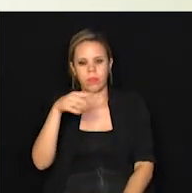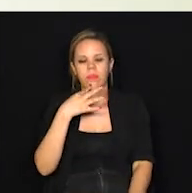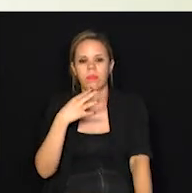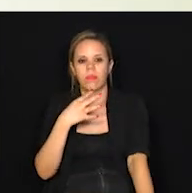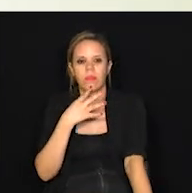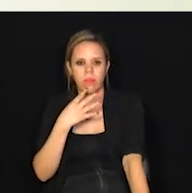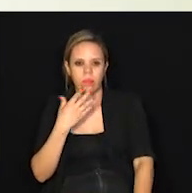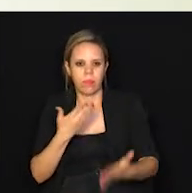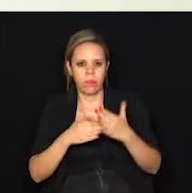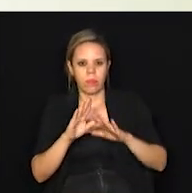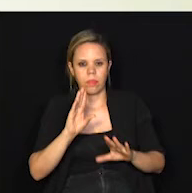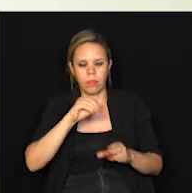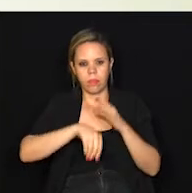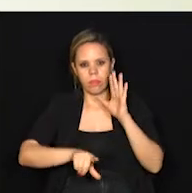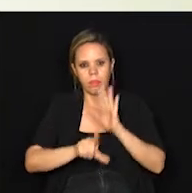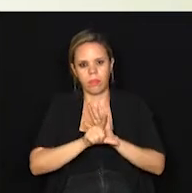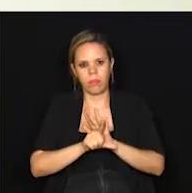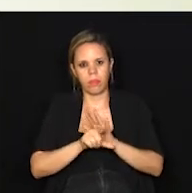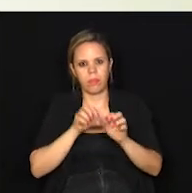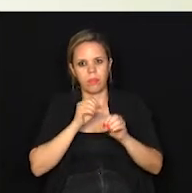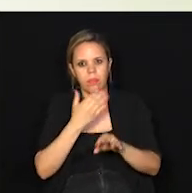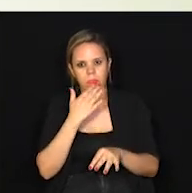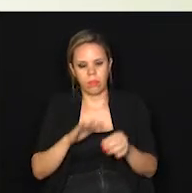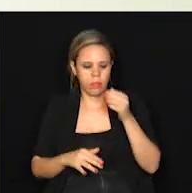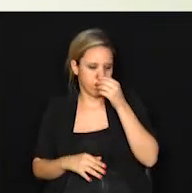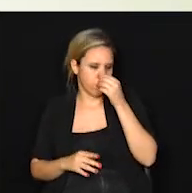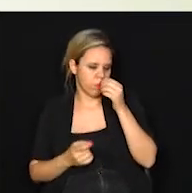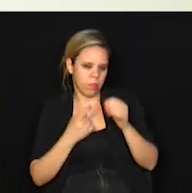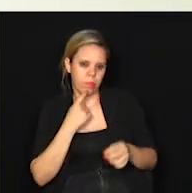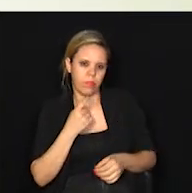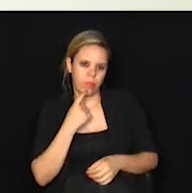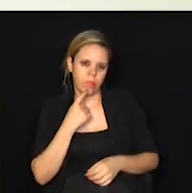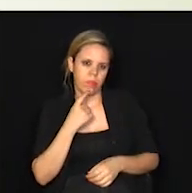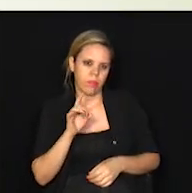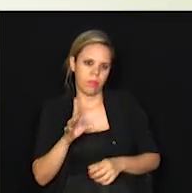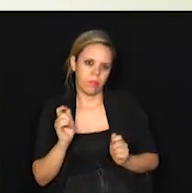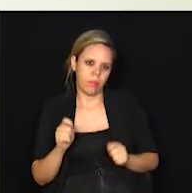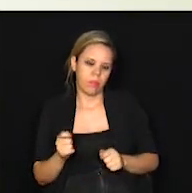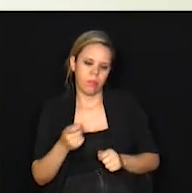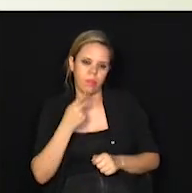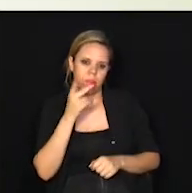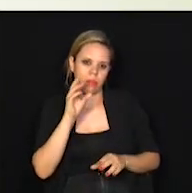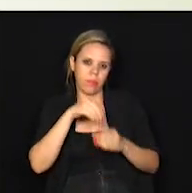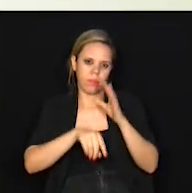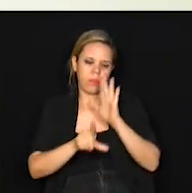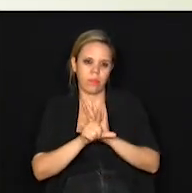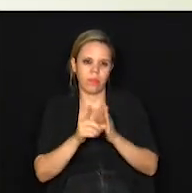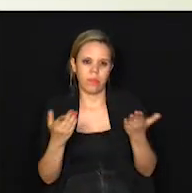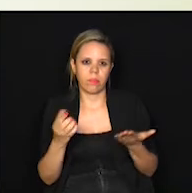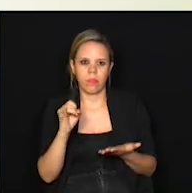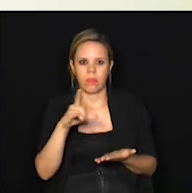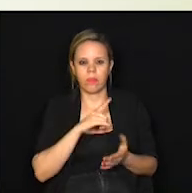retorno seguro. Nós temos total consciência da nossa responsabilidade e do que nós precisamos oferecer. Nós temos